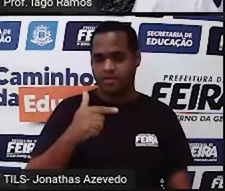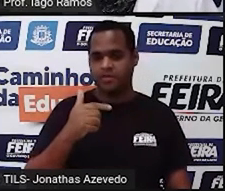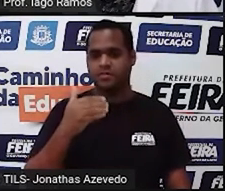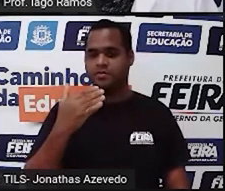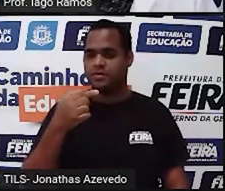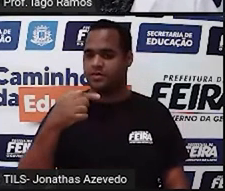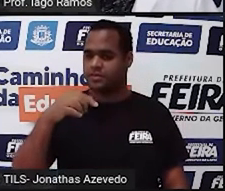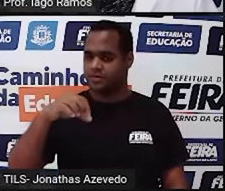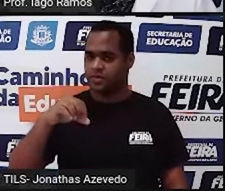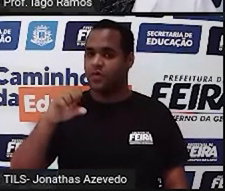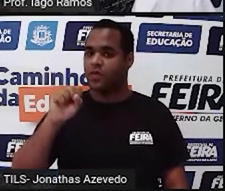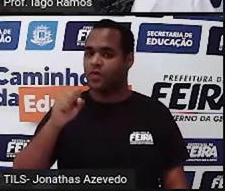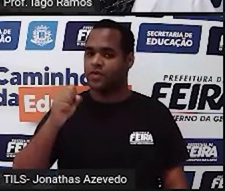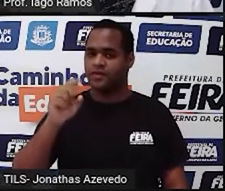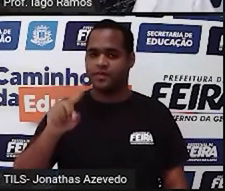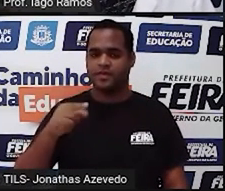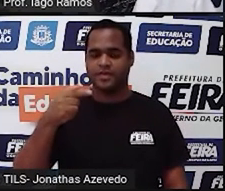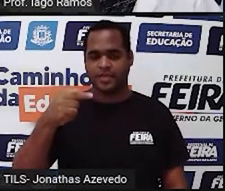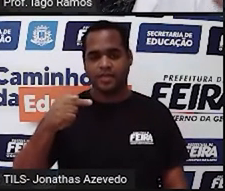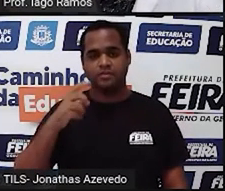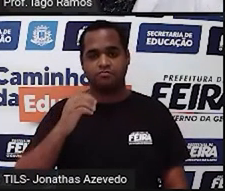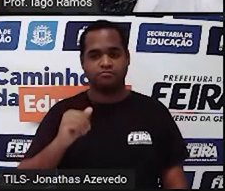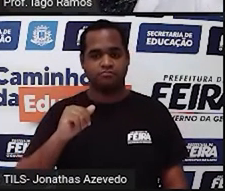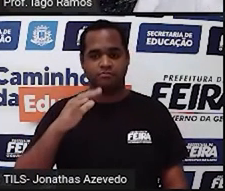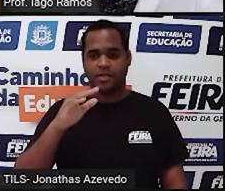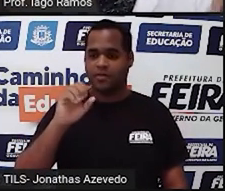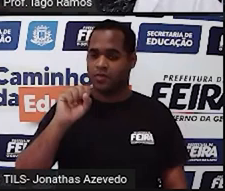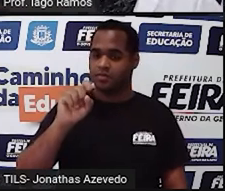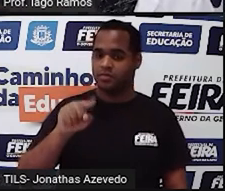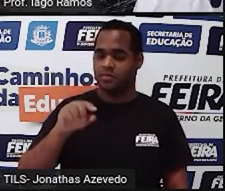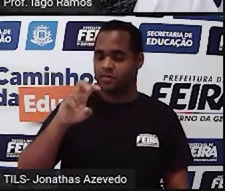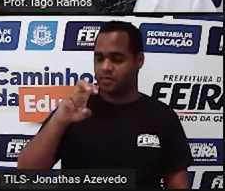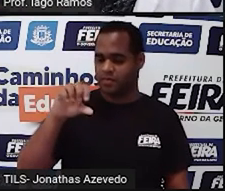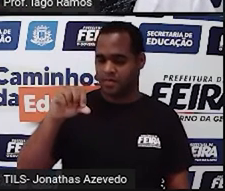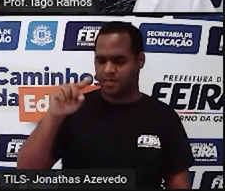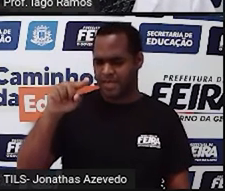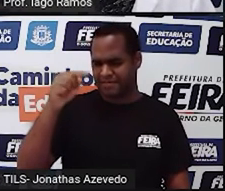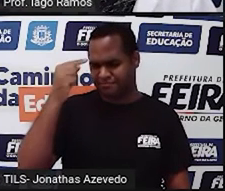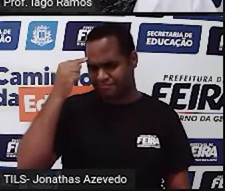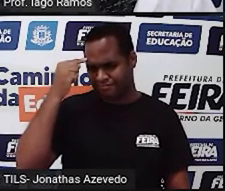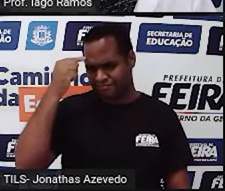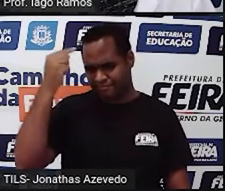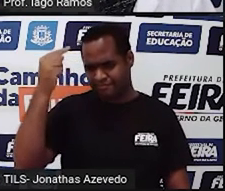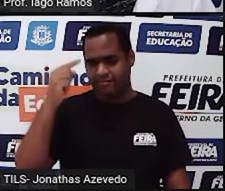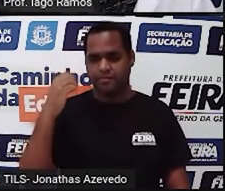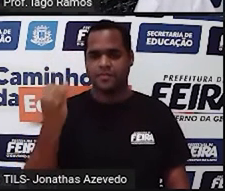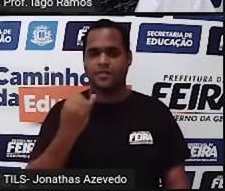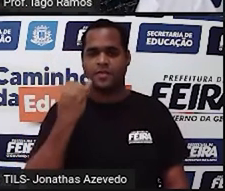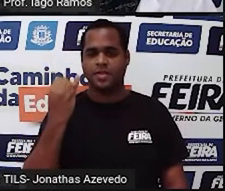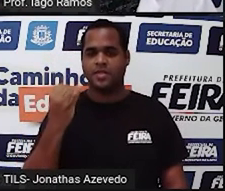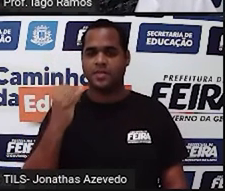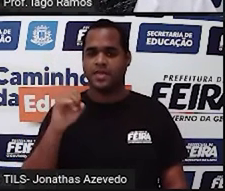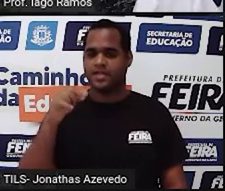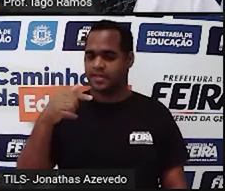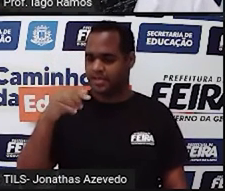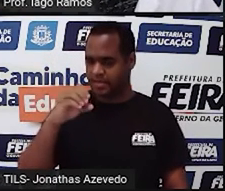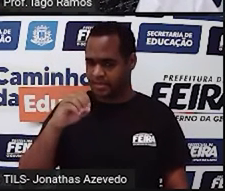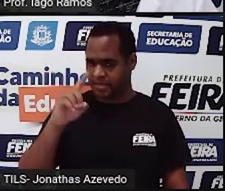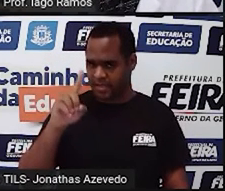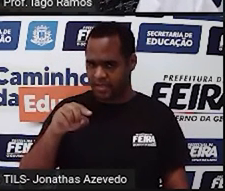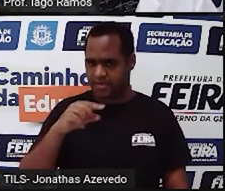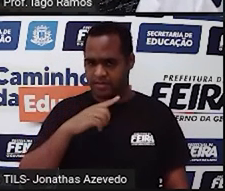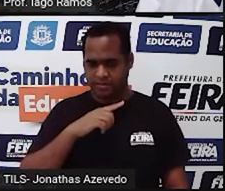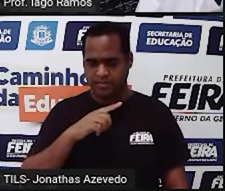8,7 é maior que o 8,59 mais lembre-se né é o 70 não é 70